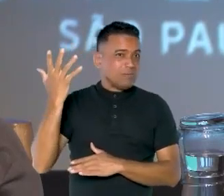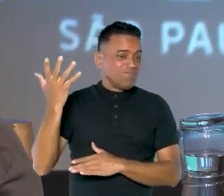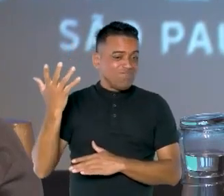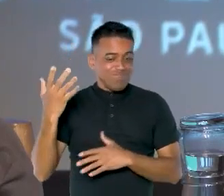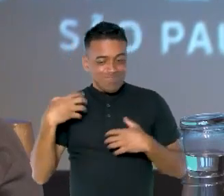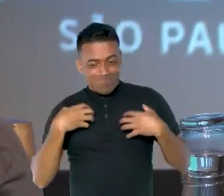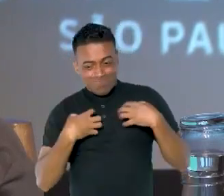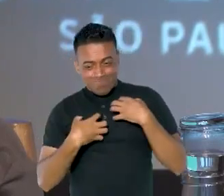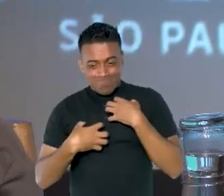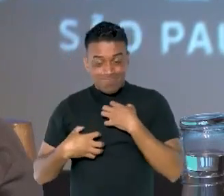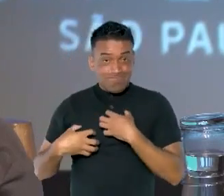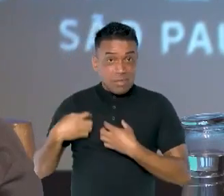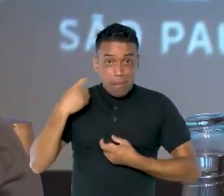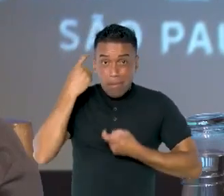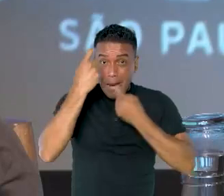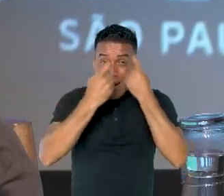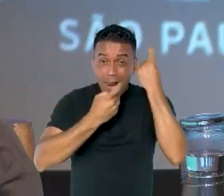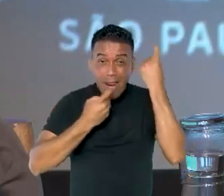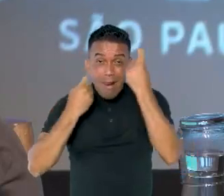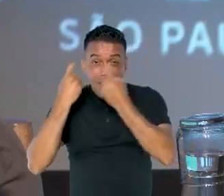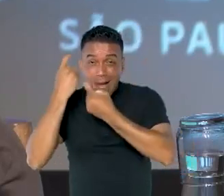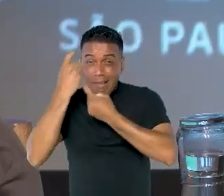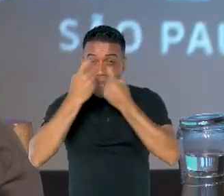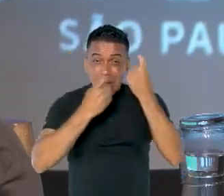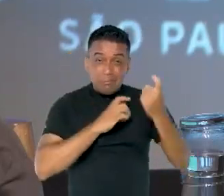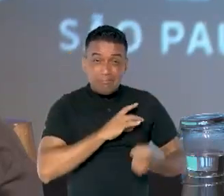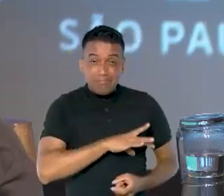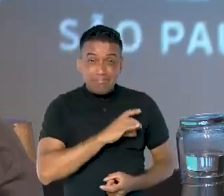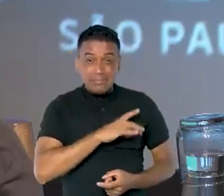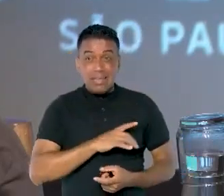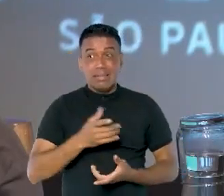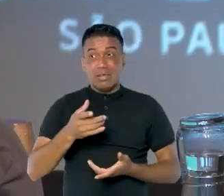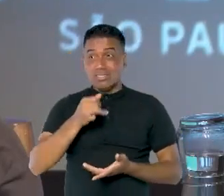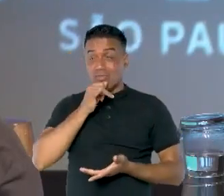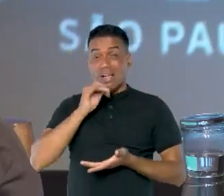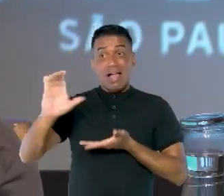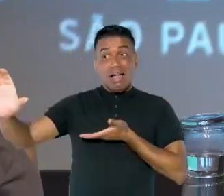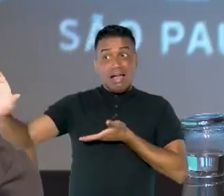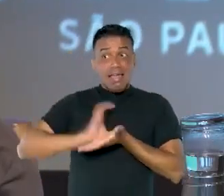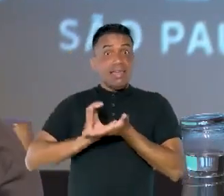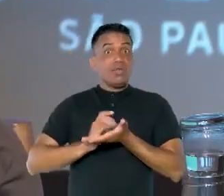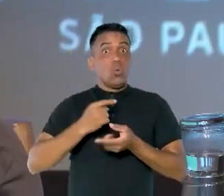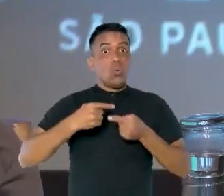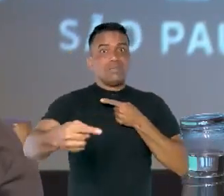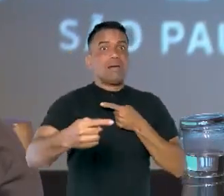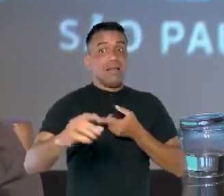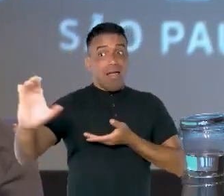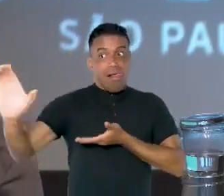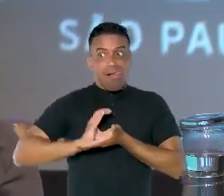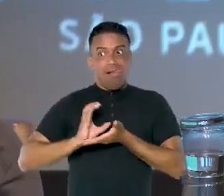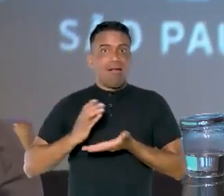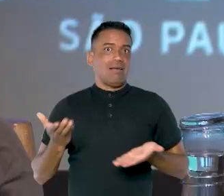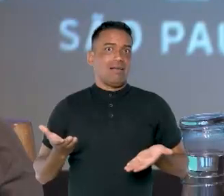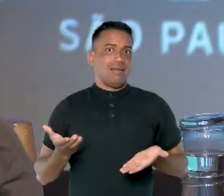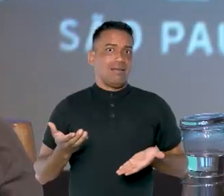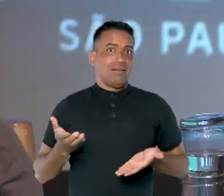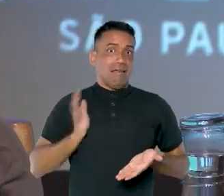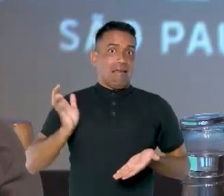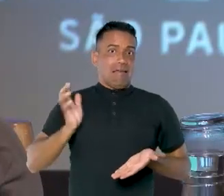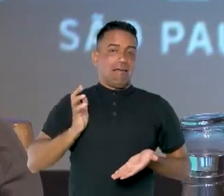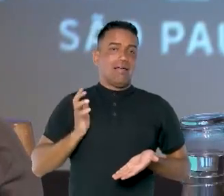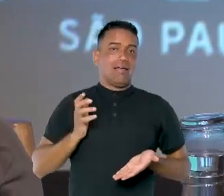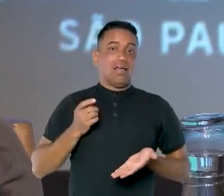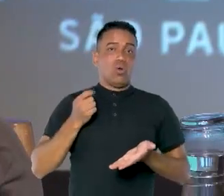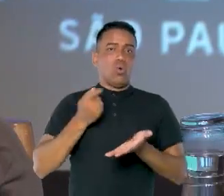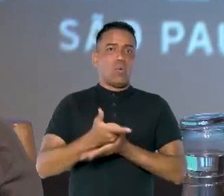amedronta muito, que é o fato de que eles estão querendo ficar ricos numa semana. Então, estão começando a cobrar